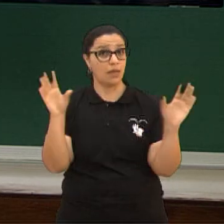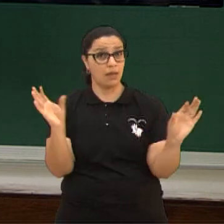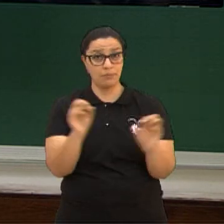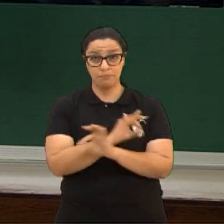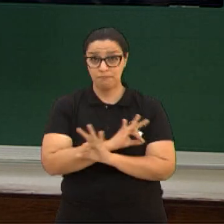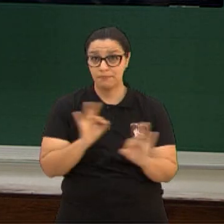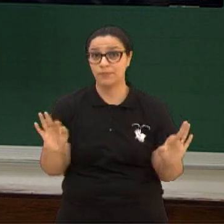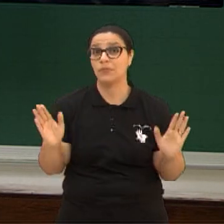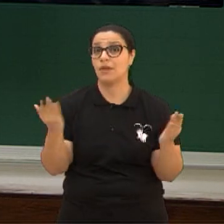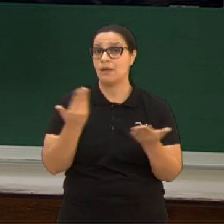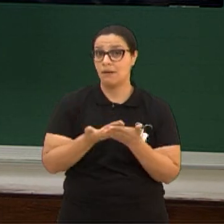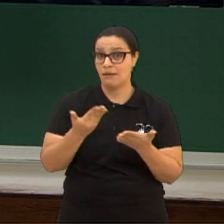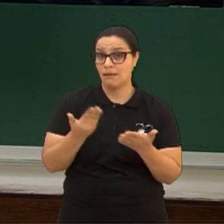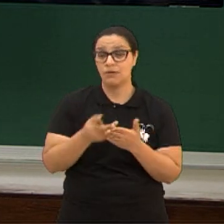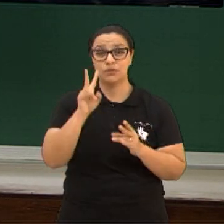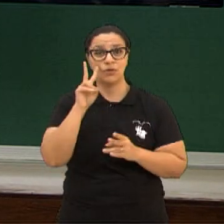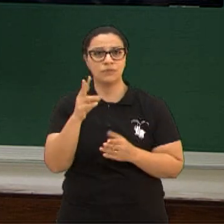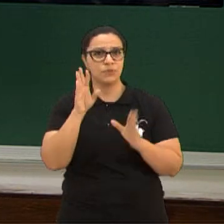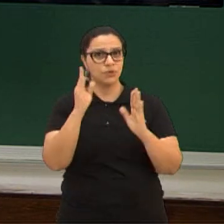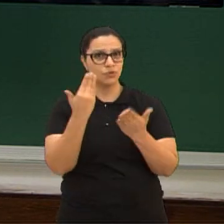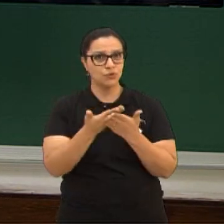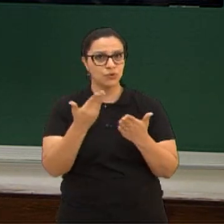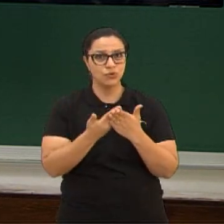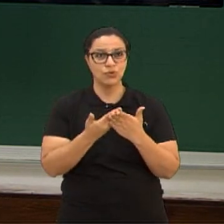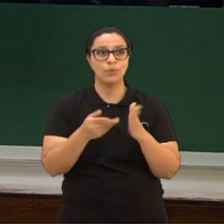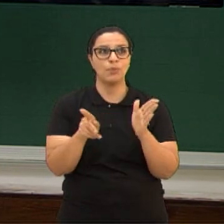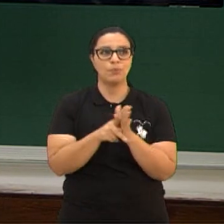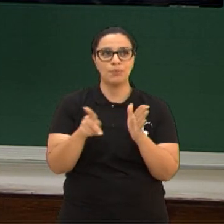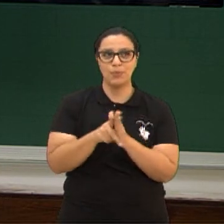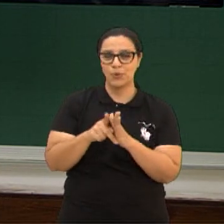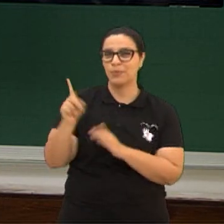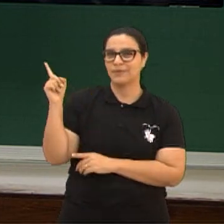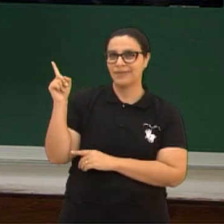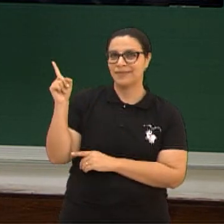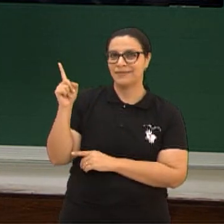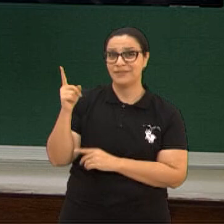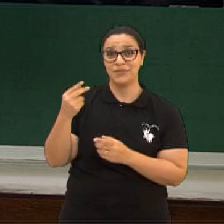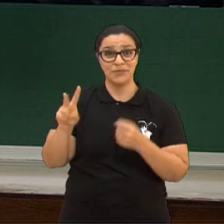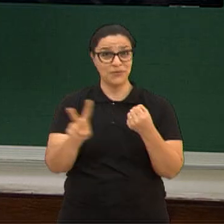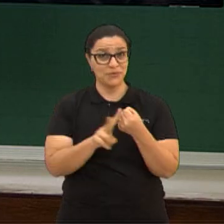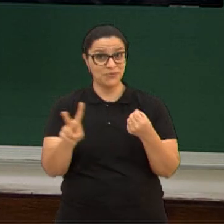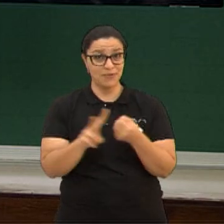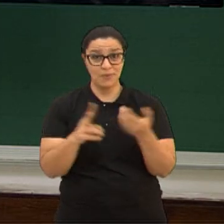por aqui. Nós vimos as lyrics e o present